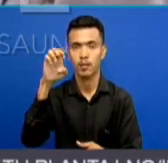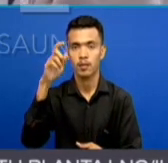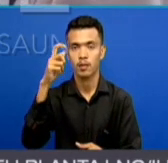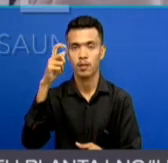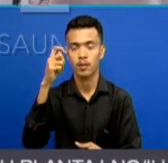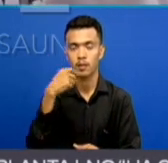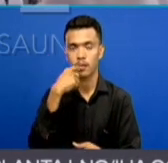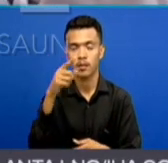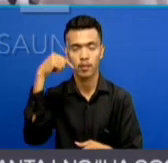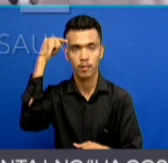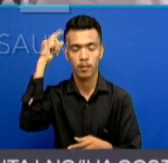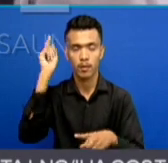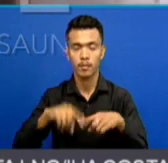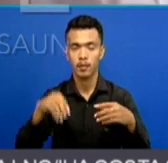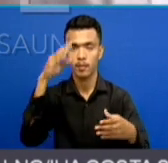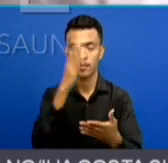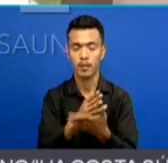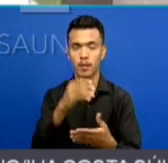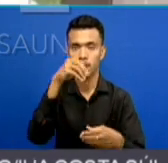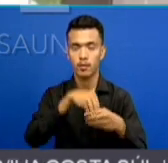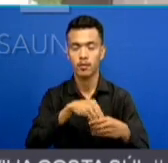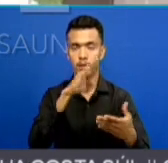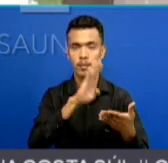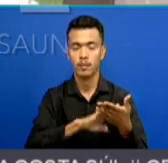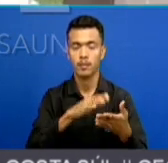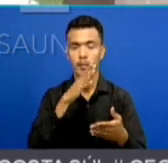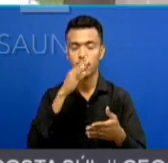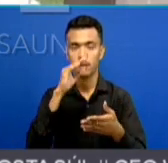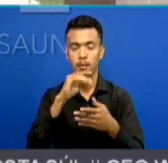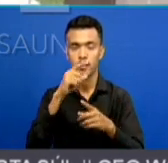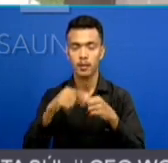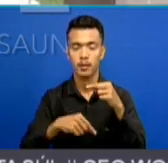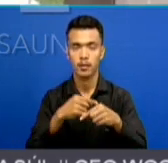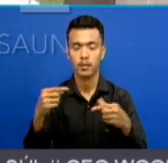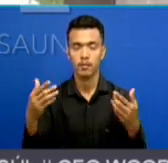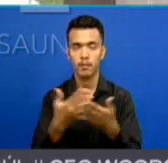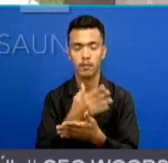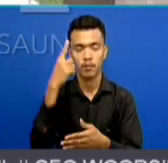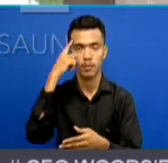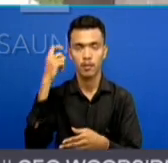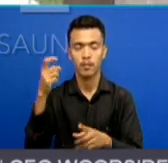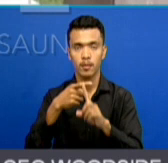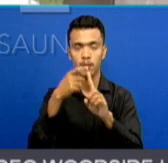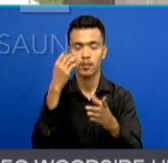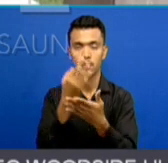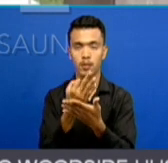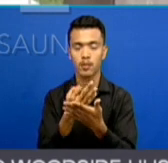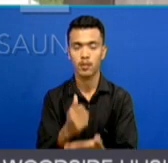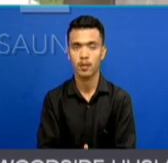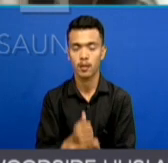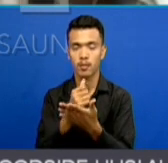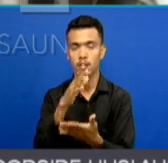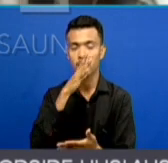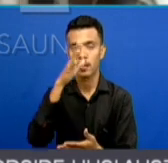informa governo label para subsídio bolsa da mais geração FOM ba beneficiário tambali usi subsídio ne ajuda